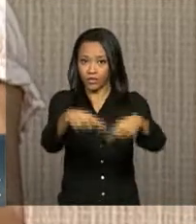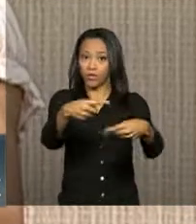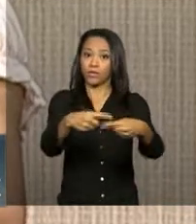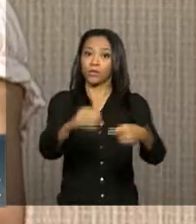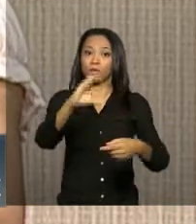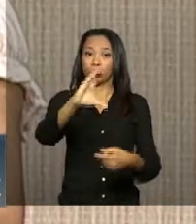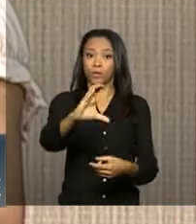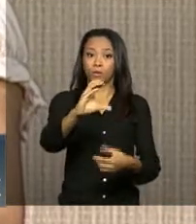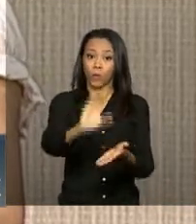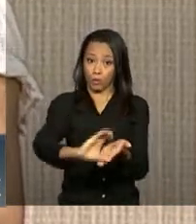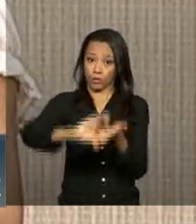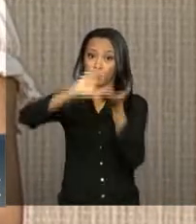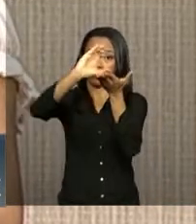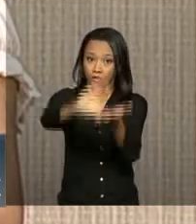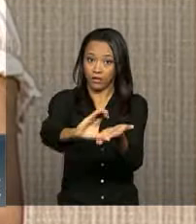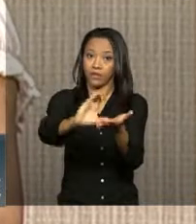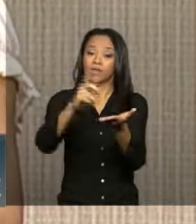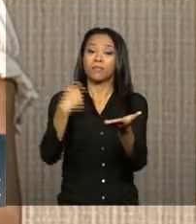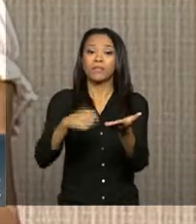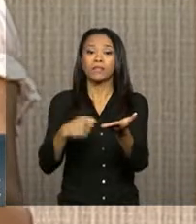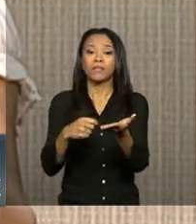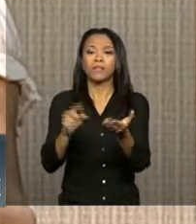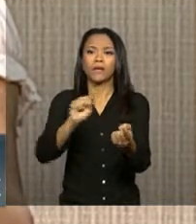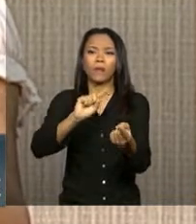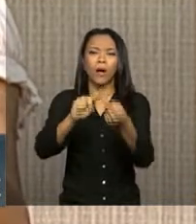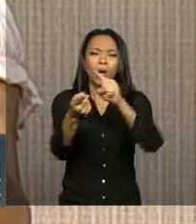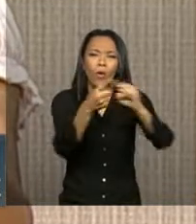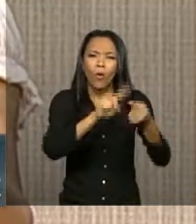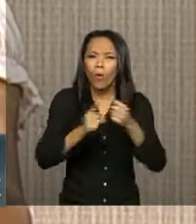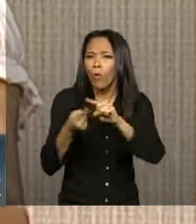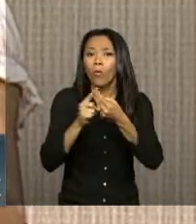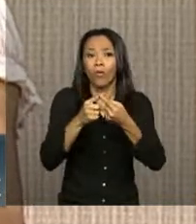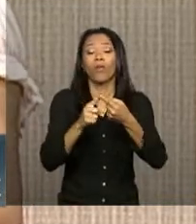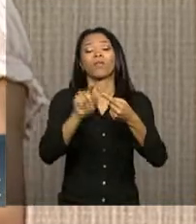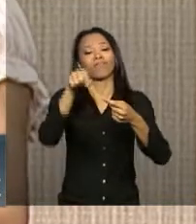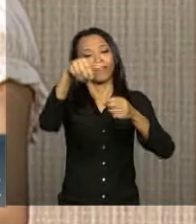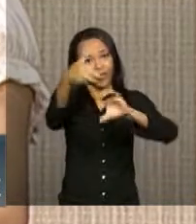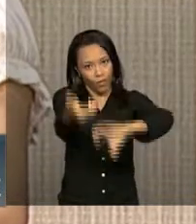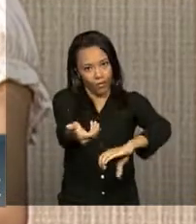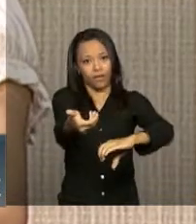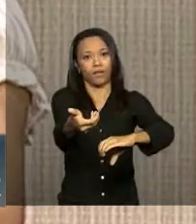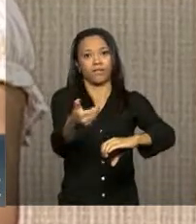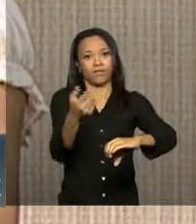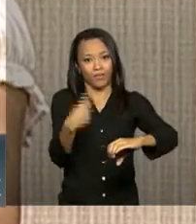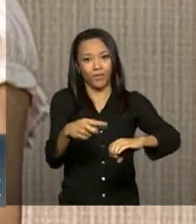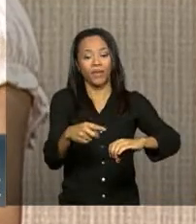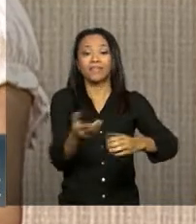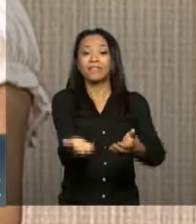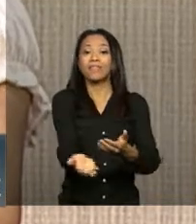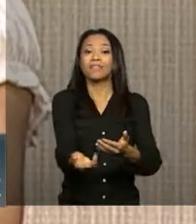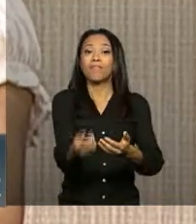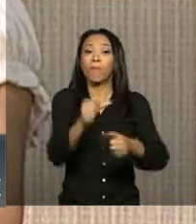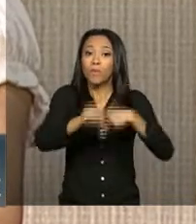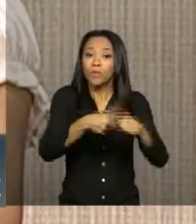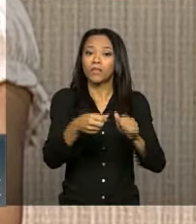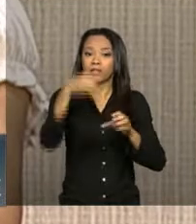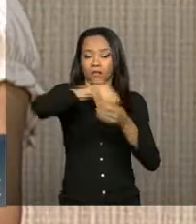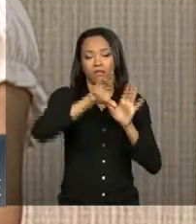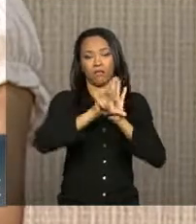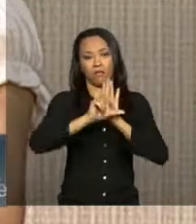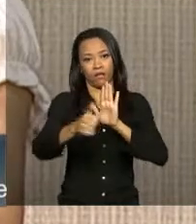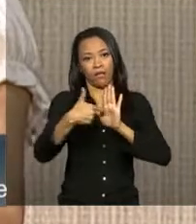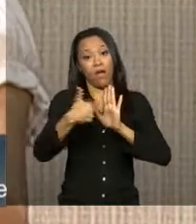nós uma articulação também com o congresso nacional porque ela traz também mudanças na legislação não é reforma